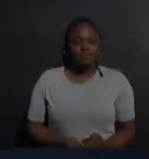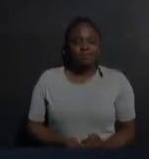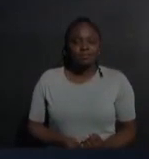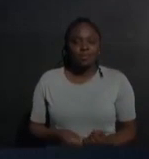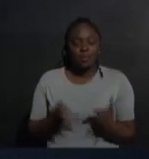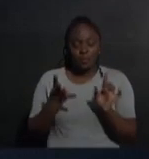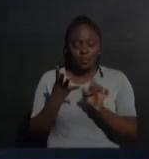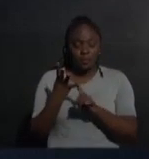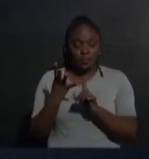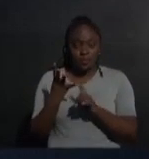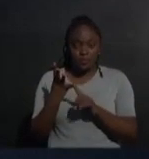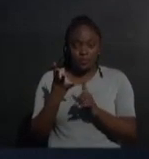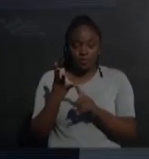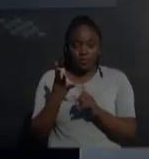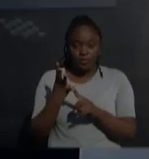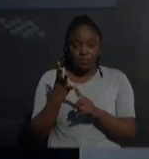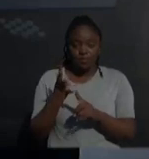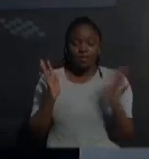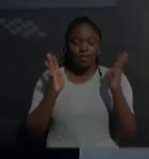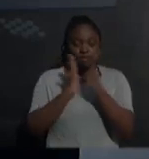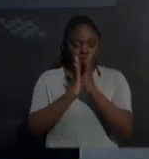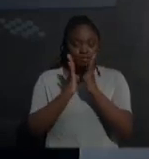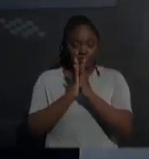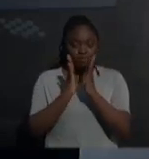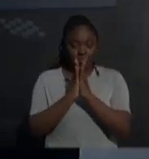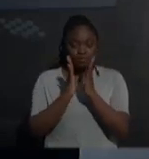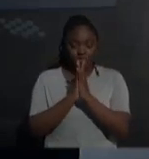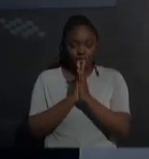Quarta e última coisa que é avivamento, as orações.